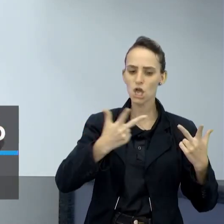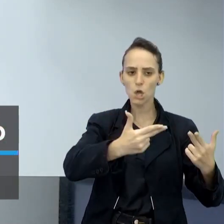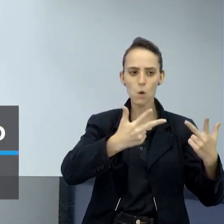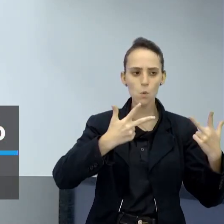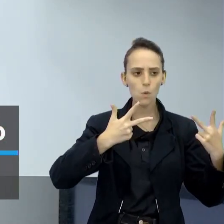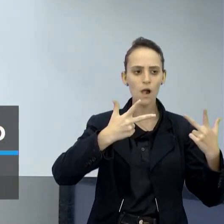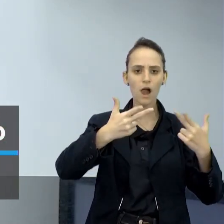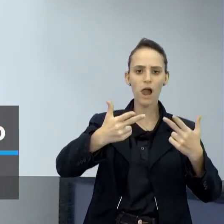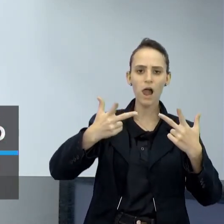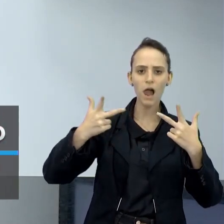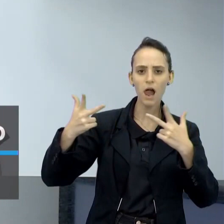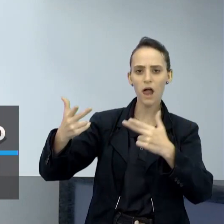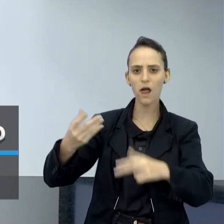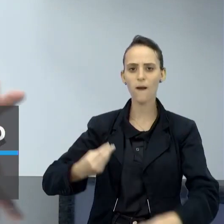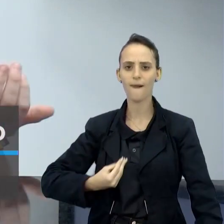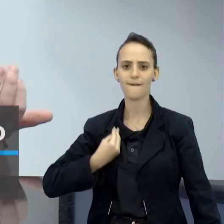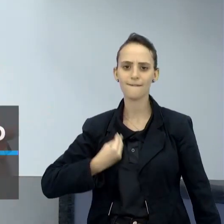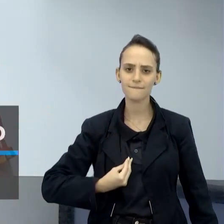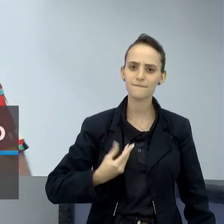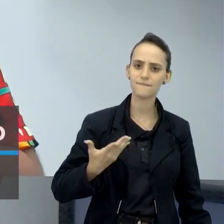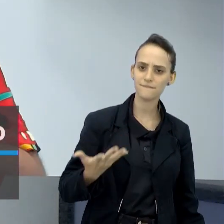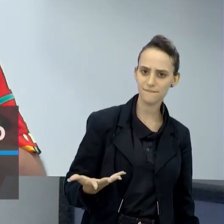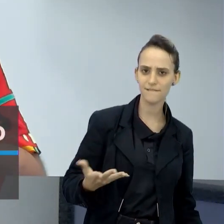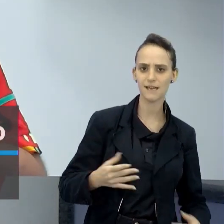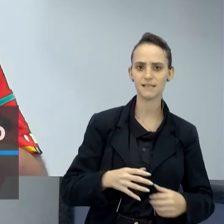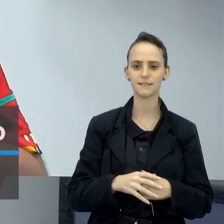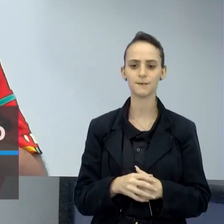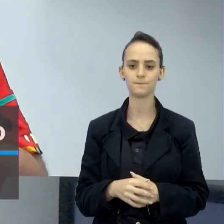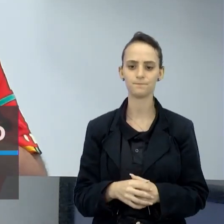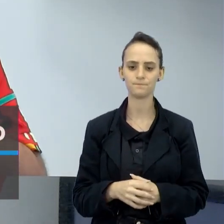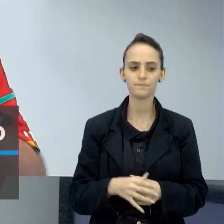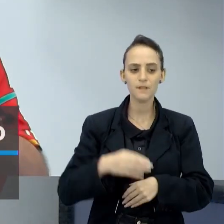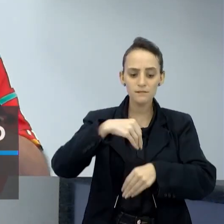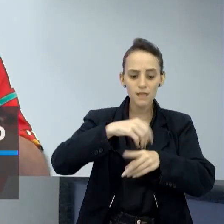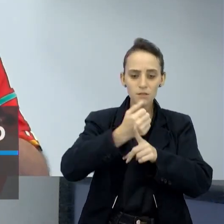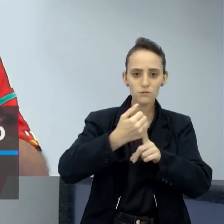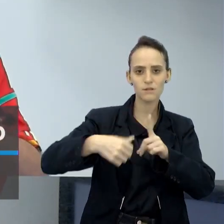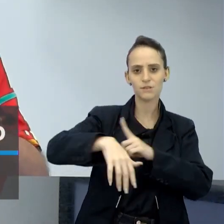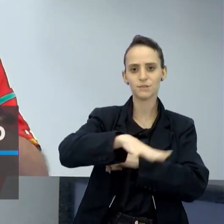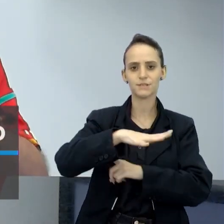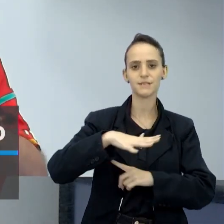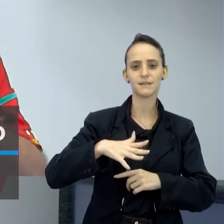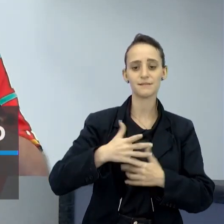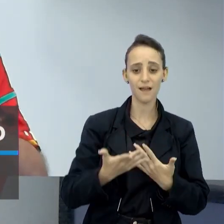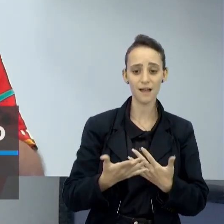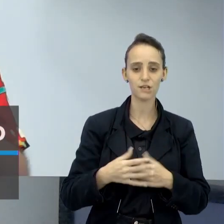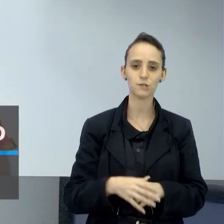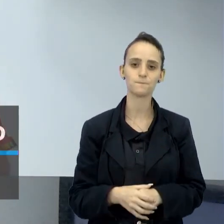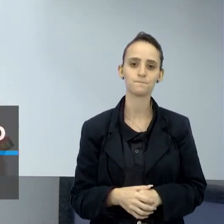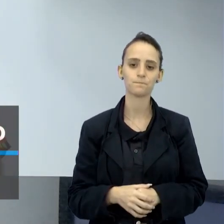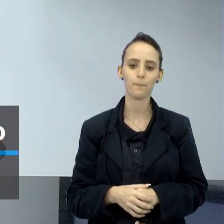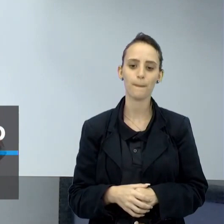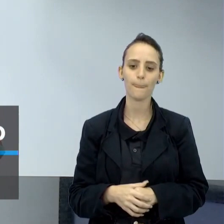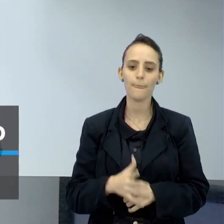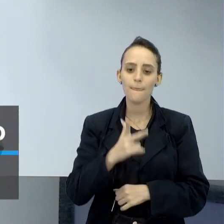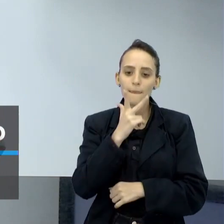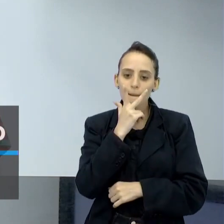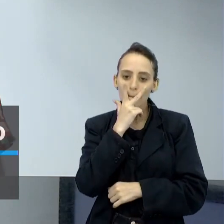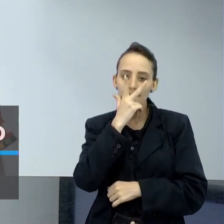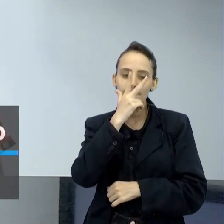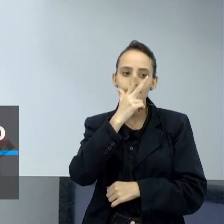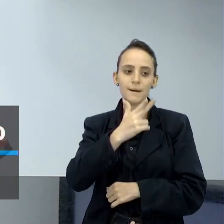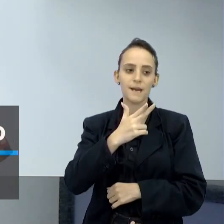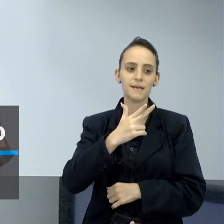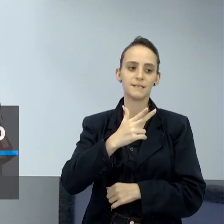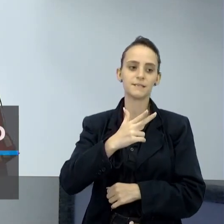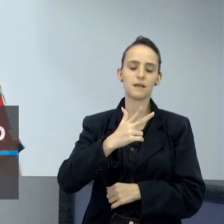vertente que são trazidas para a gente dentro dessa contemporaneidade. Então, quanto mais a gente vai adentrando dentro das nossas